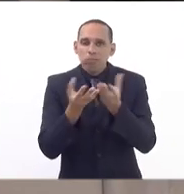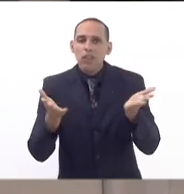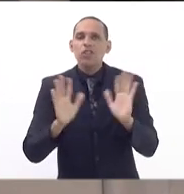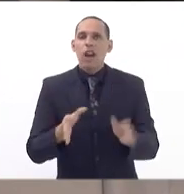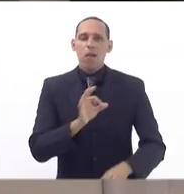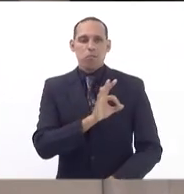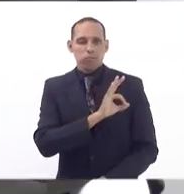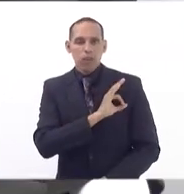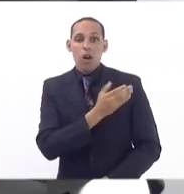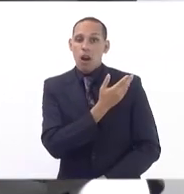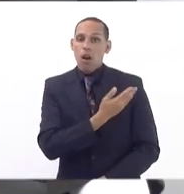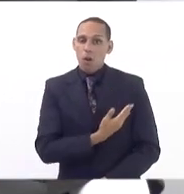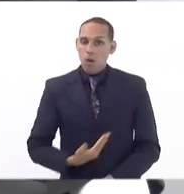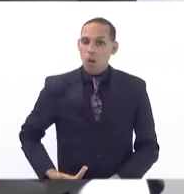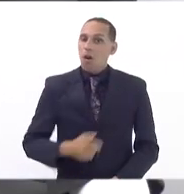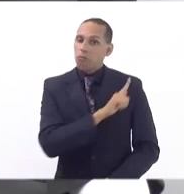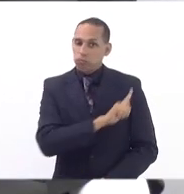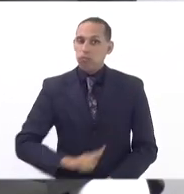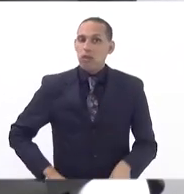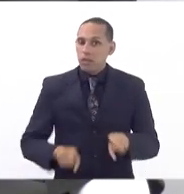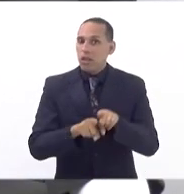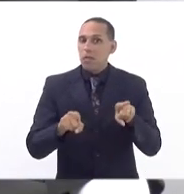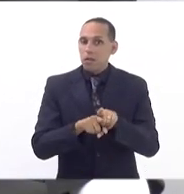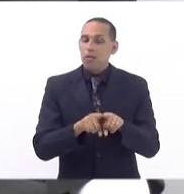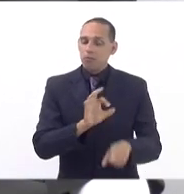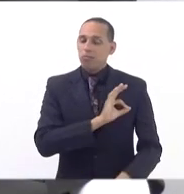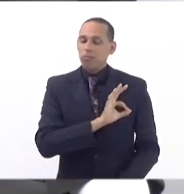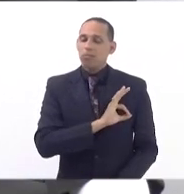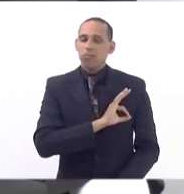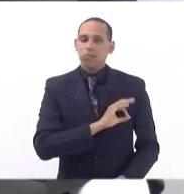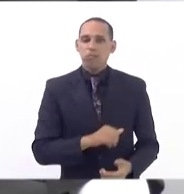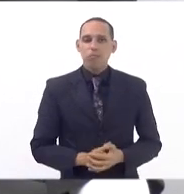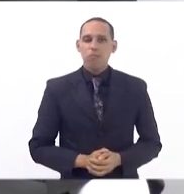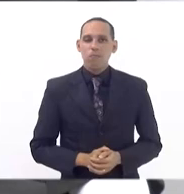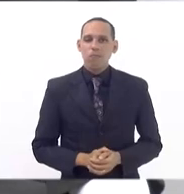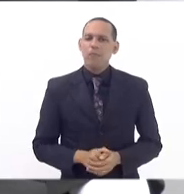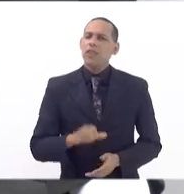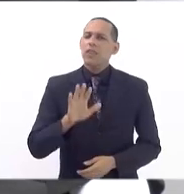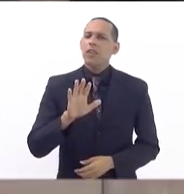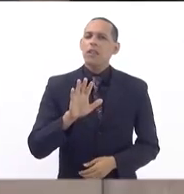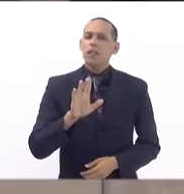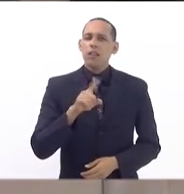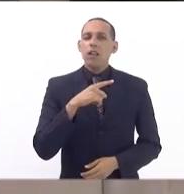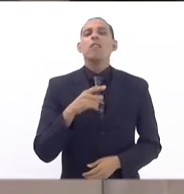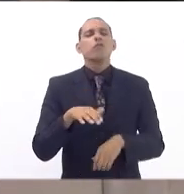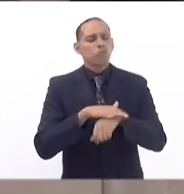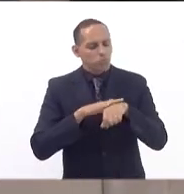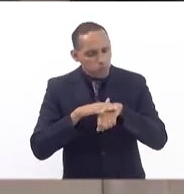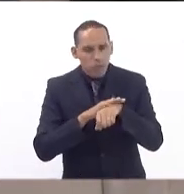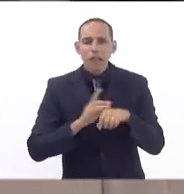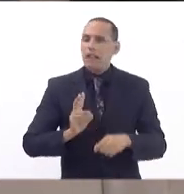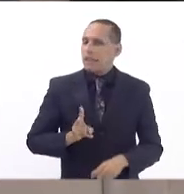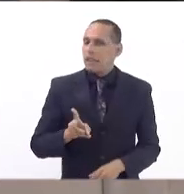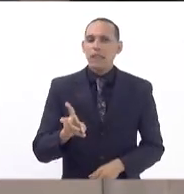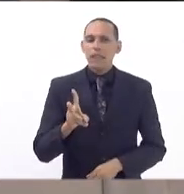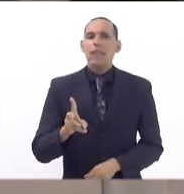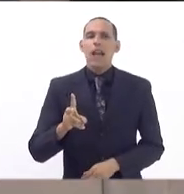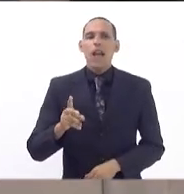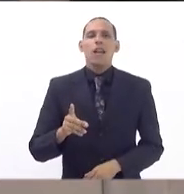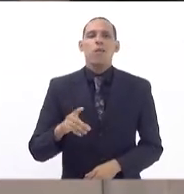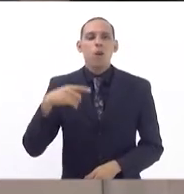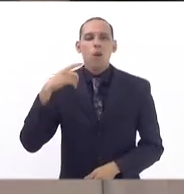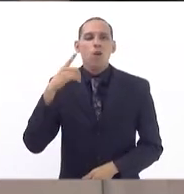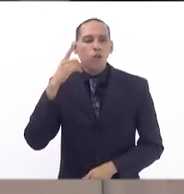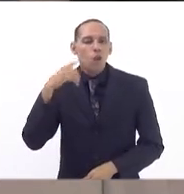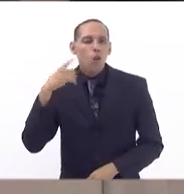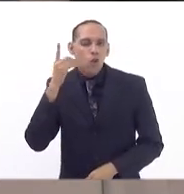governador na fé para poder regado Aí sim sim sim sim você conversa com o doutor Gustavo a gente já tem a gente